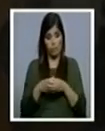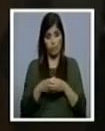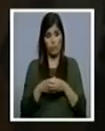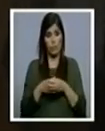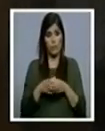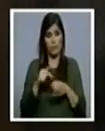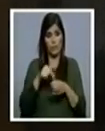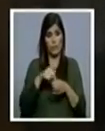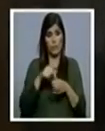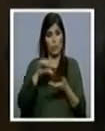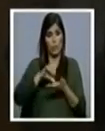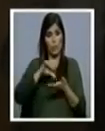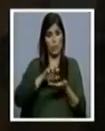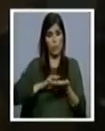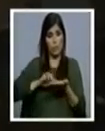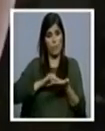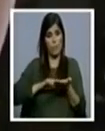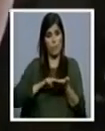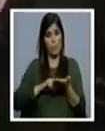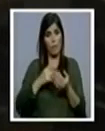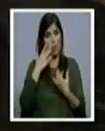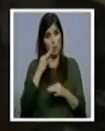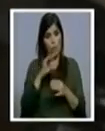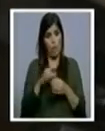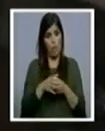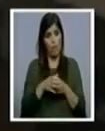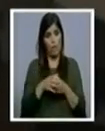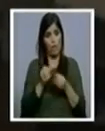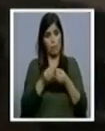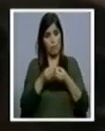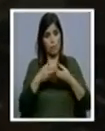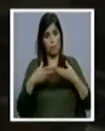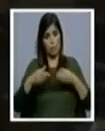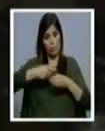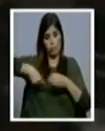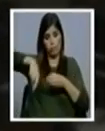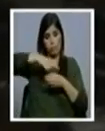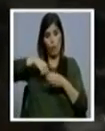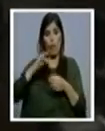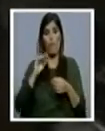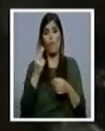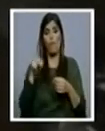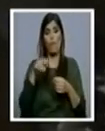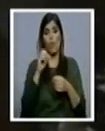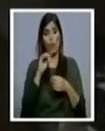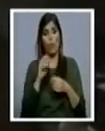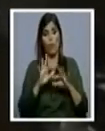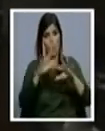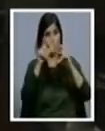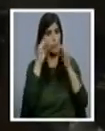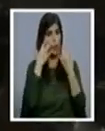do micélio no centro da placa, no meio de cultura normal, e temos o crescimento radial do fungo de uma maneira